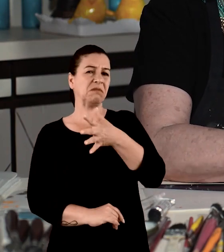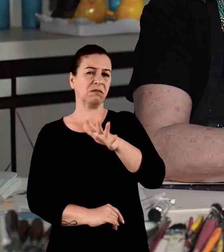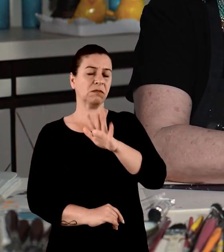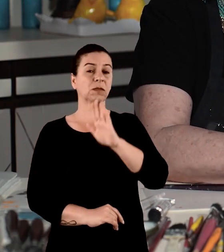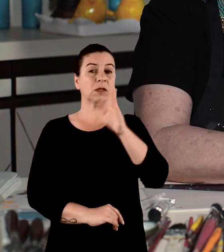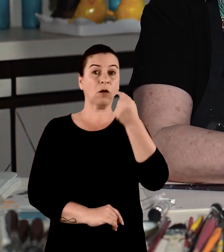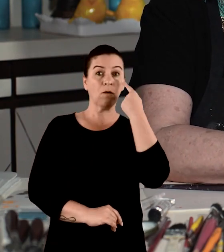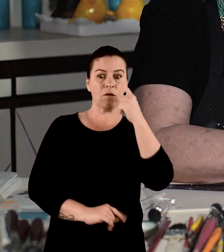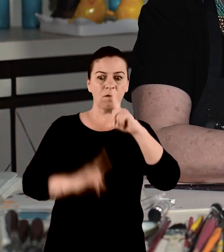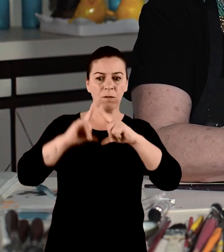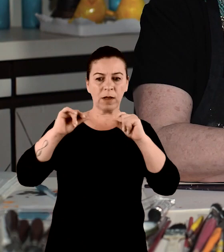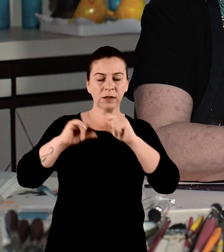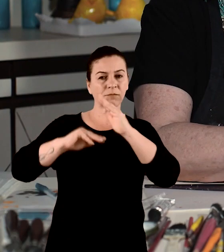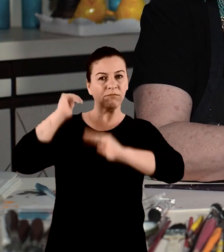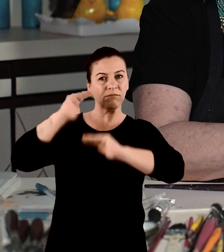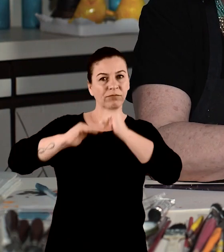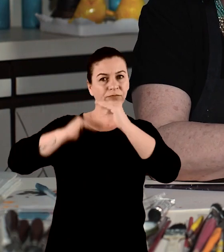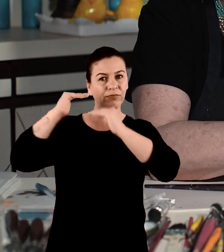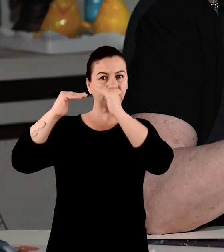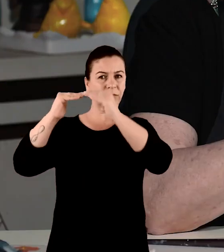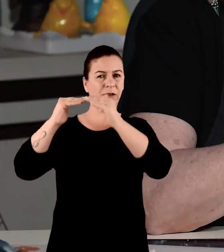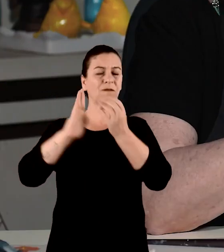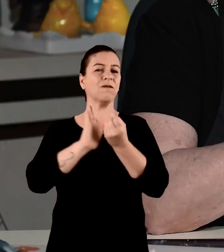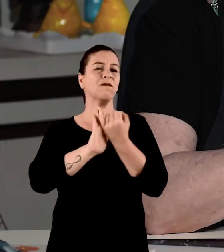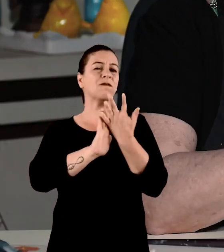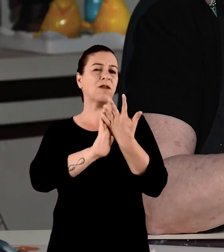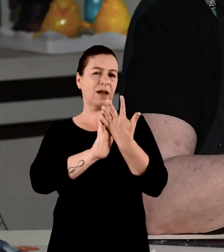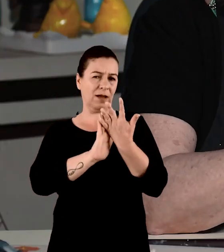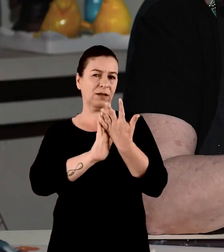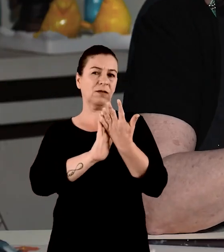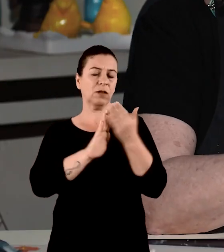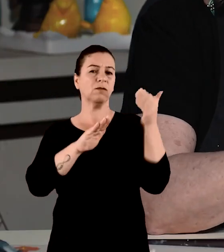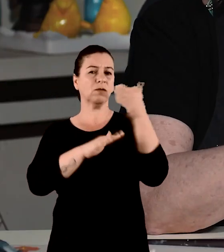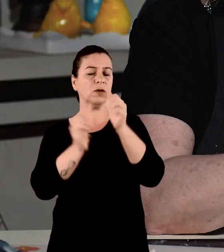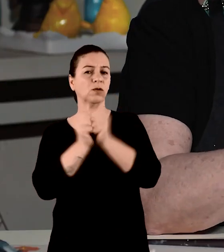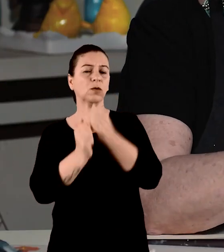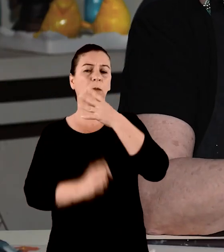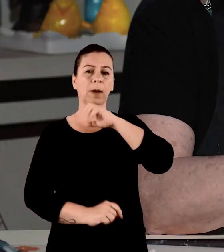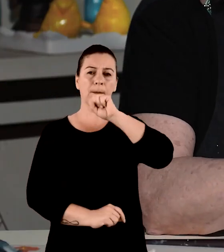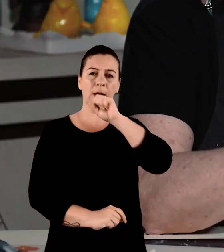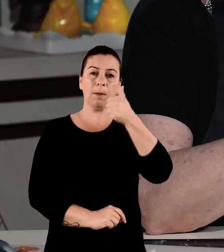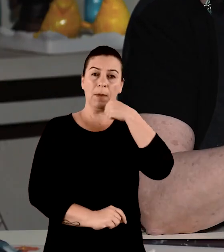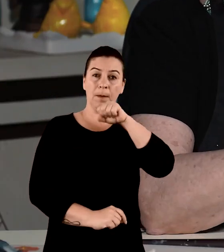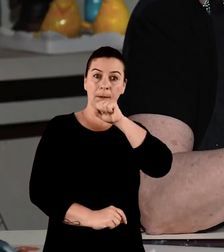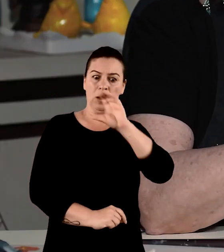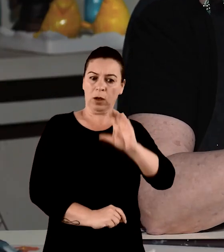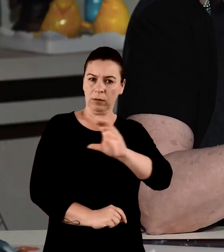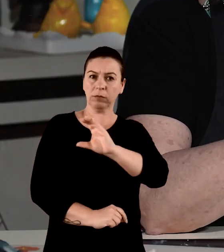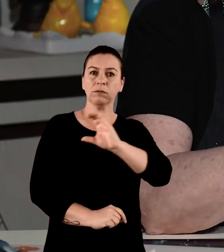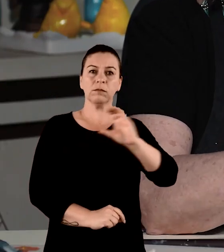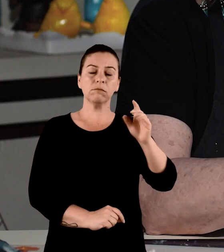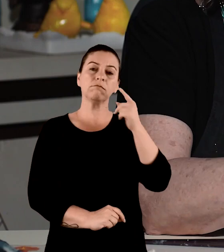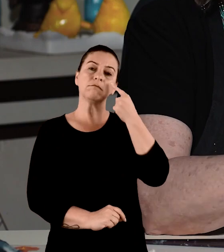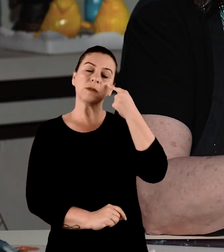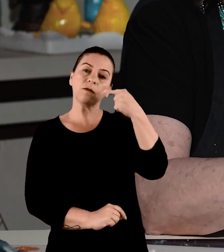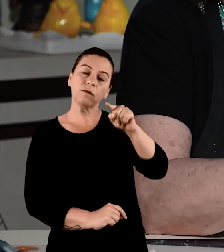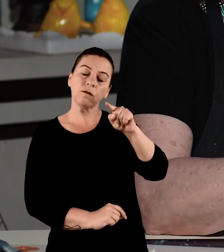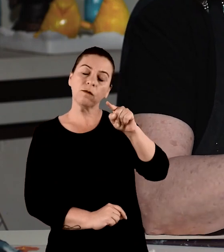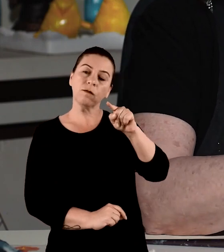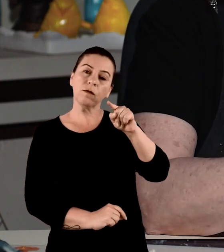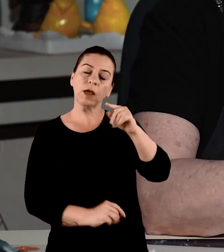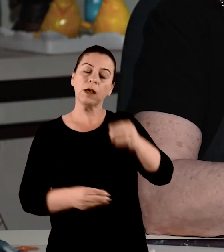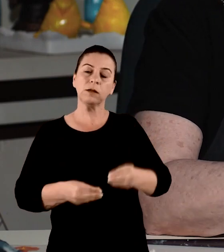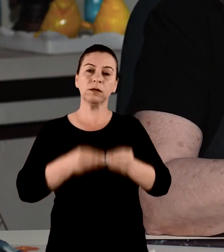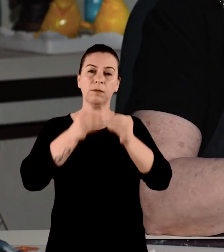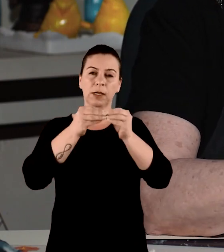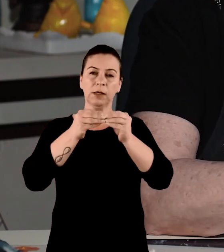de idade. Então eu vi Brasília ser construída. Fui muitas vezes com meu pai, super católico, minha mãe, assistir às missas